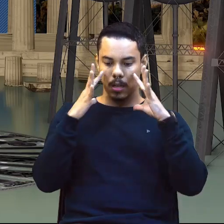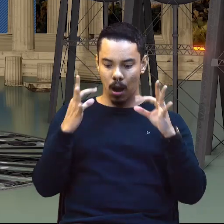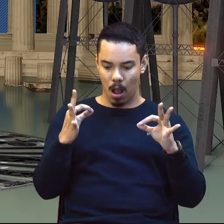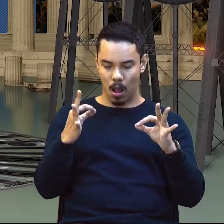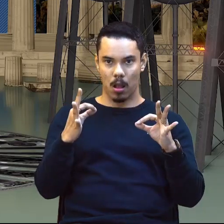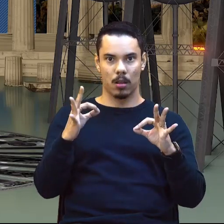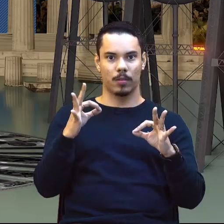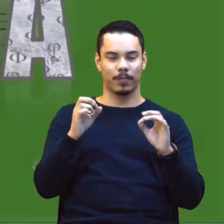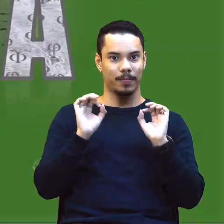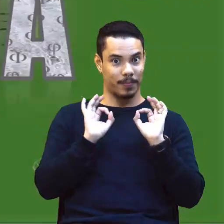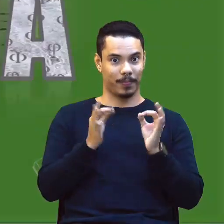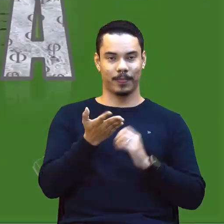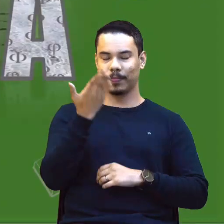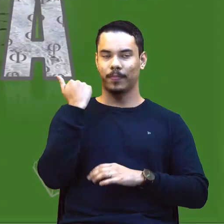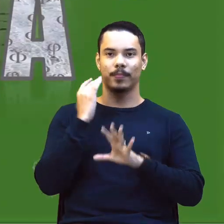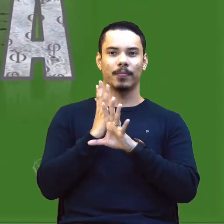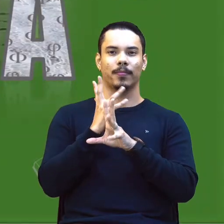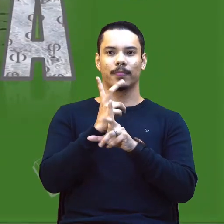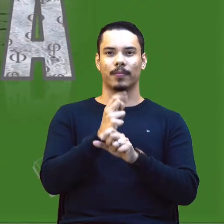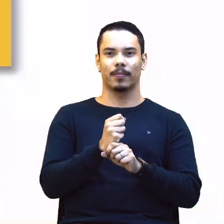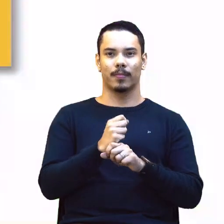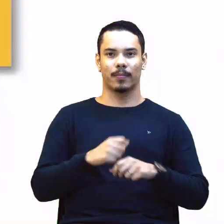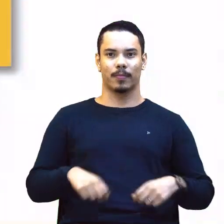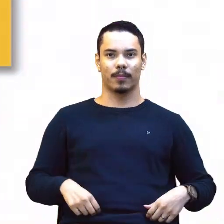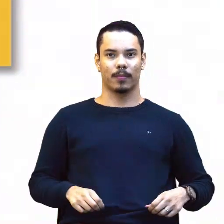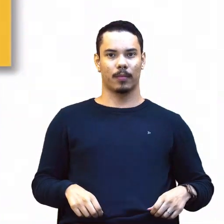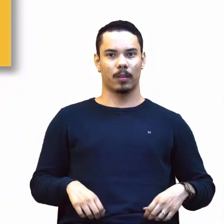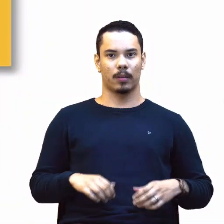lá para a nossa revisão da unidade 1, olha lá.